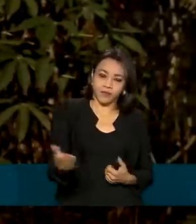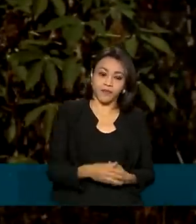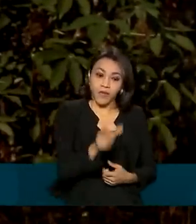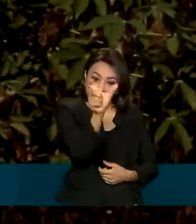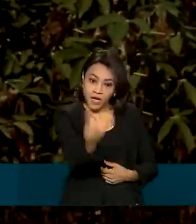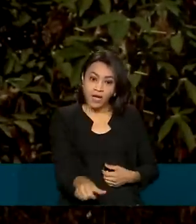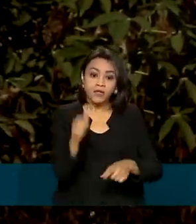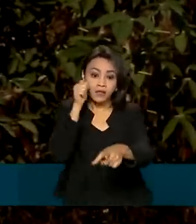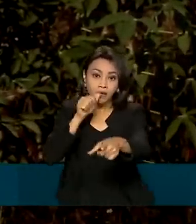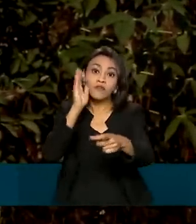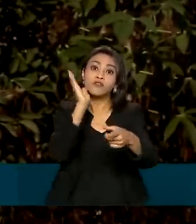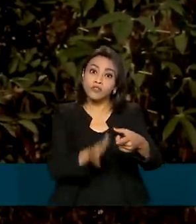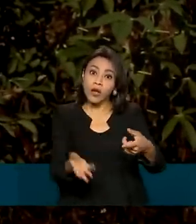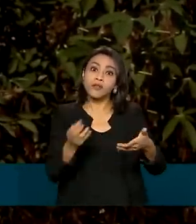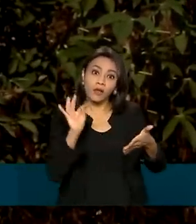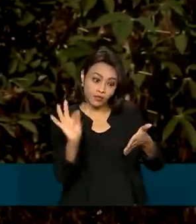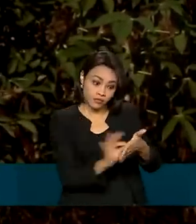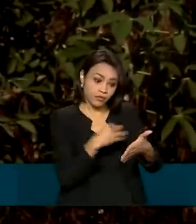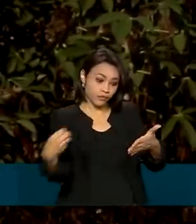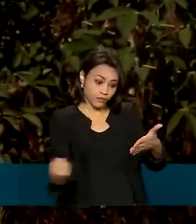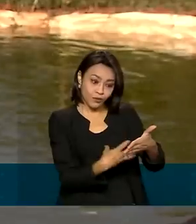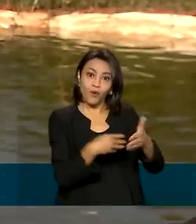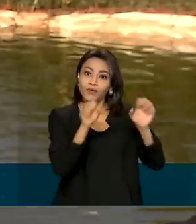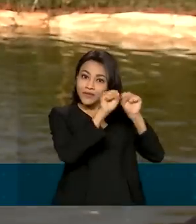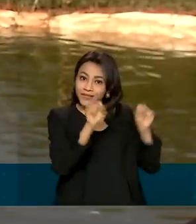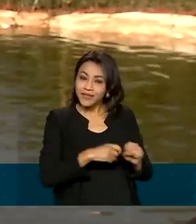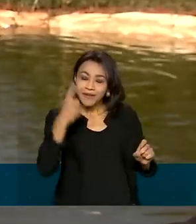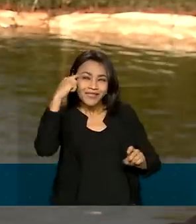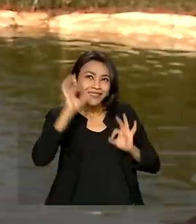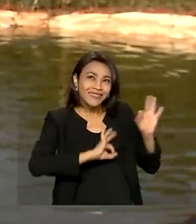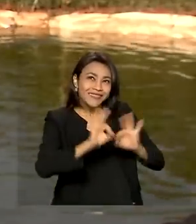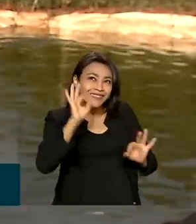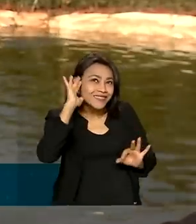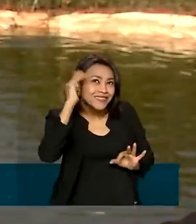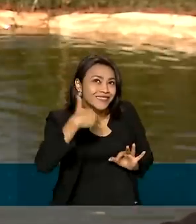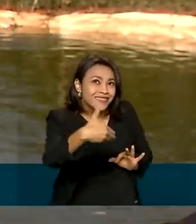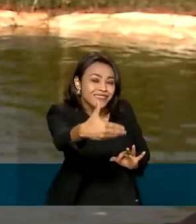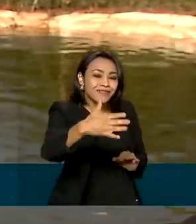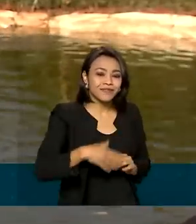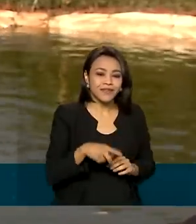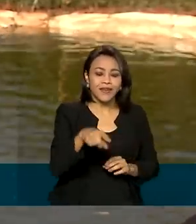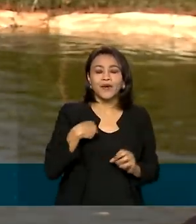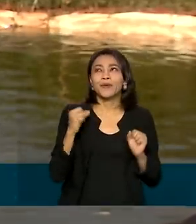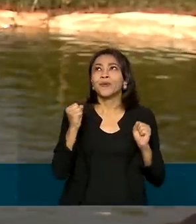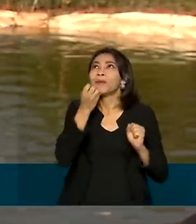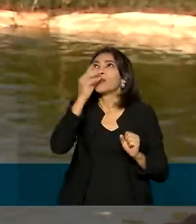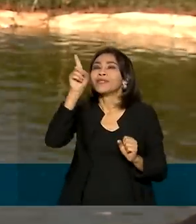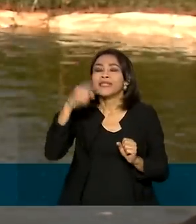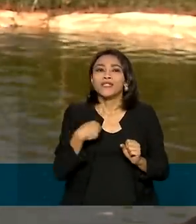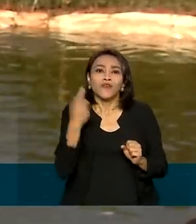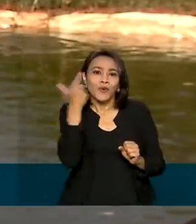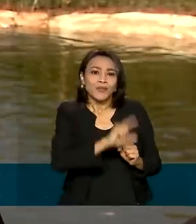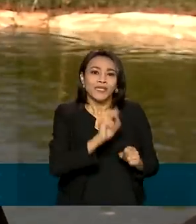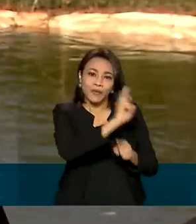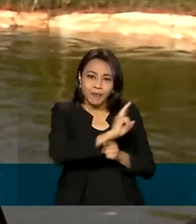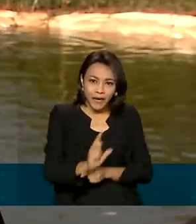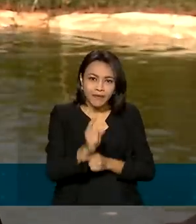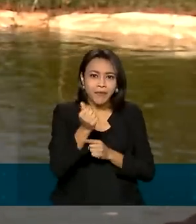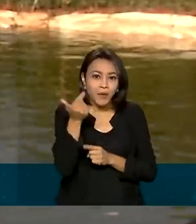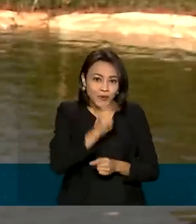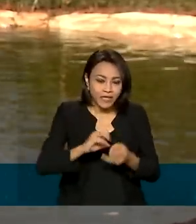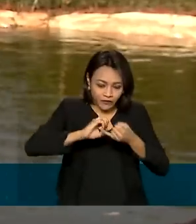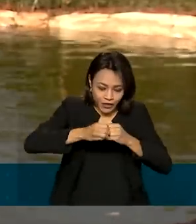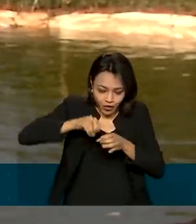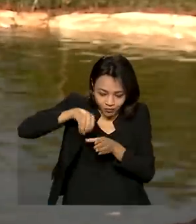inscrita no novo sistema os manos Confere o bom Deus agora eu vou conseguir um empréstimo para poder plantar Esse meu